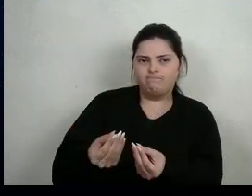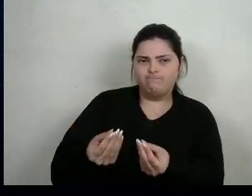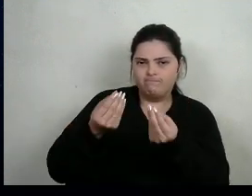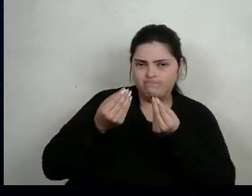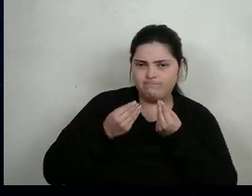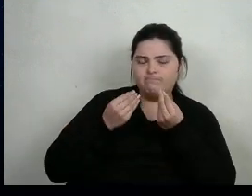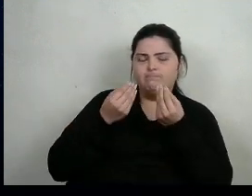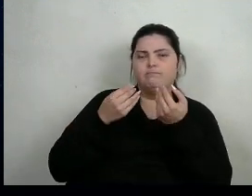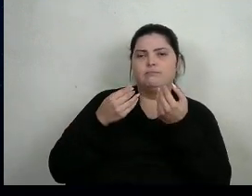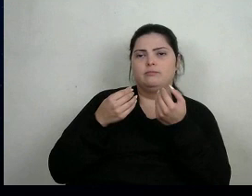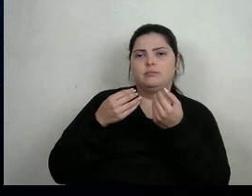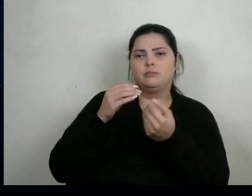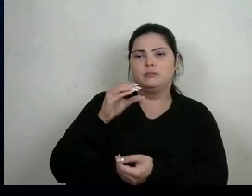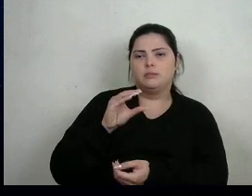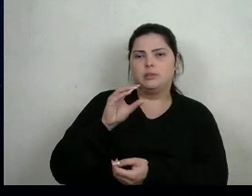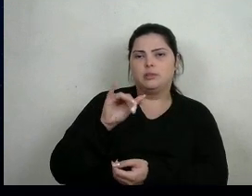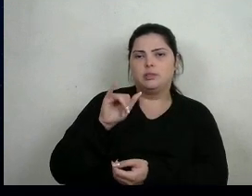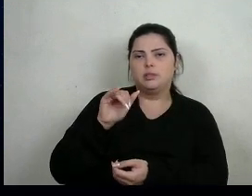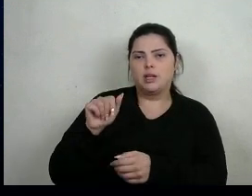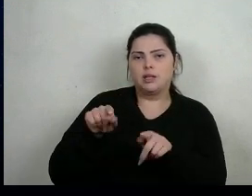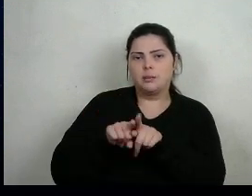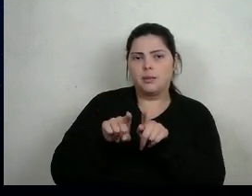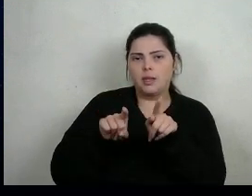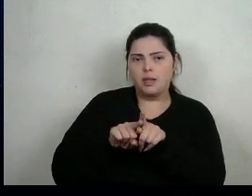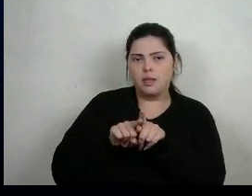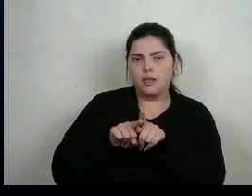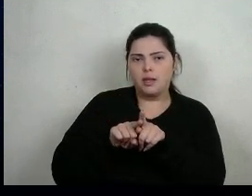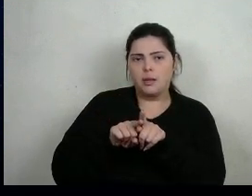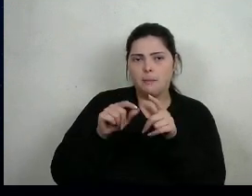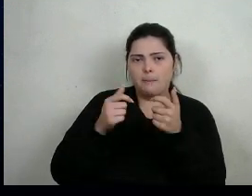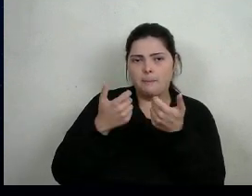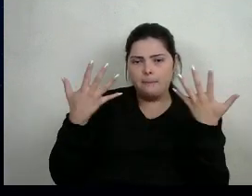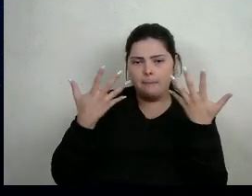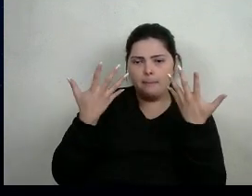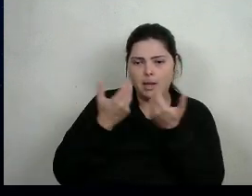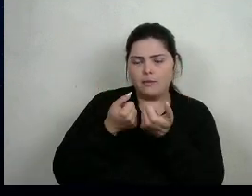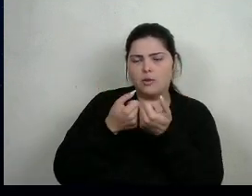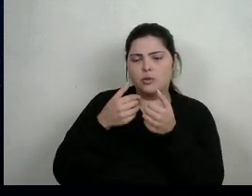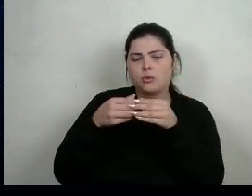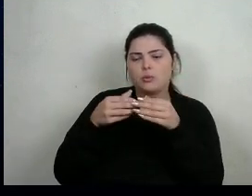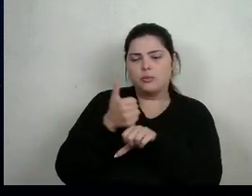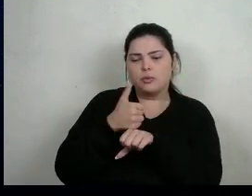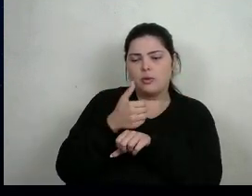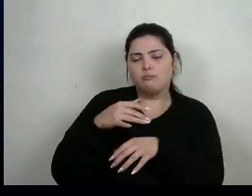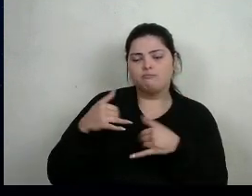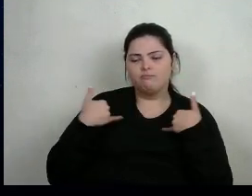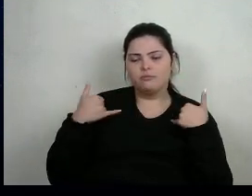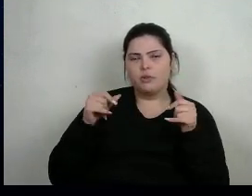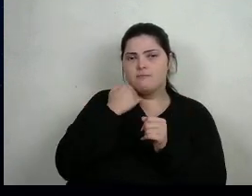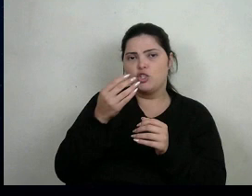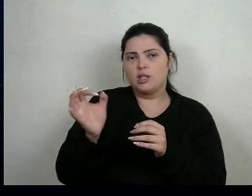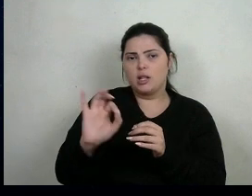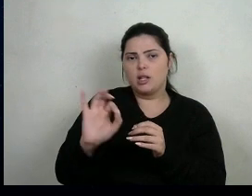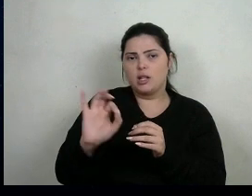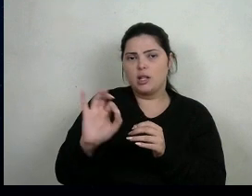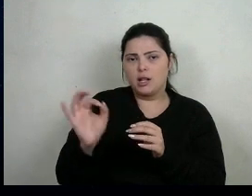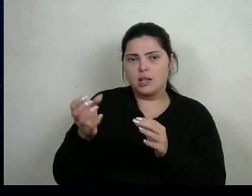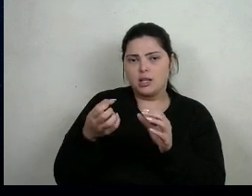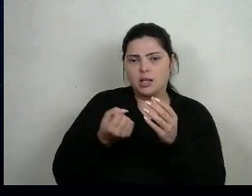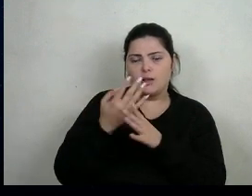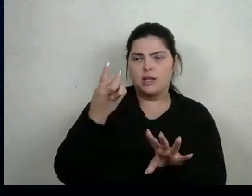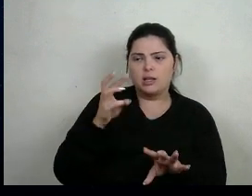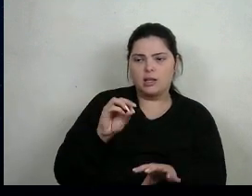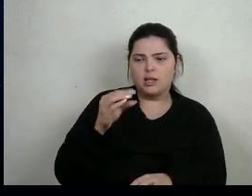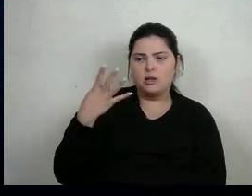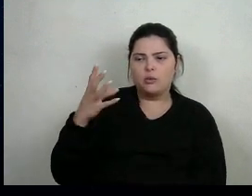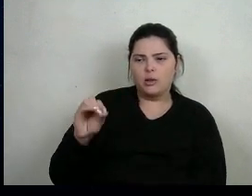de ciais de maravilhosos que o time se orgulha tanto de ter feito não serve para nada porque vou criar uma fila de 30 a 40 releases